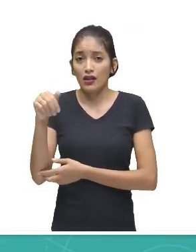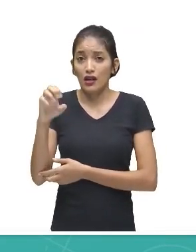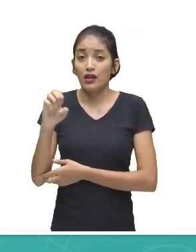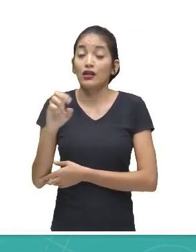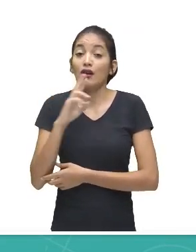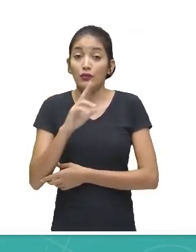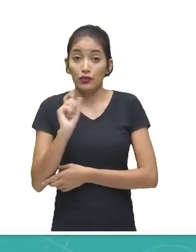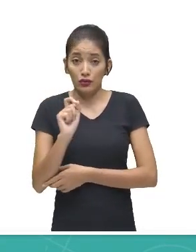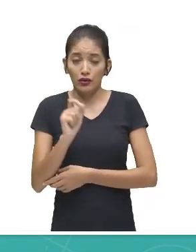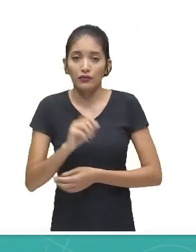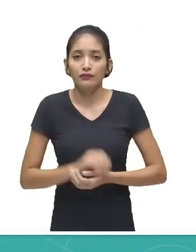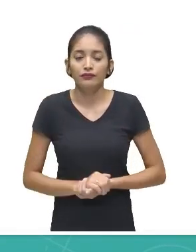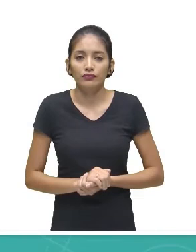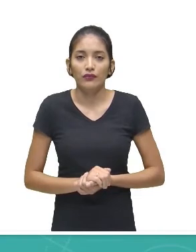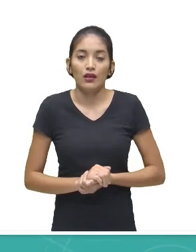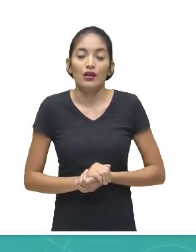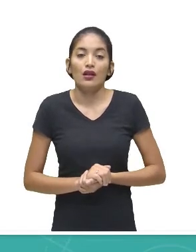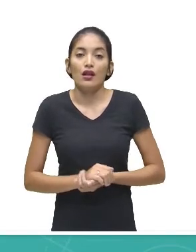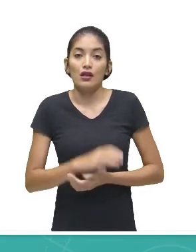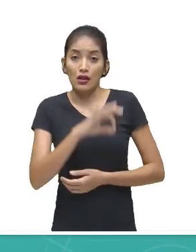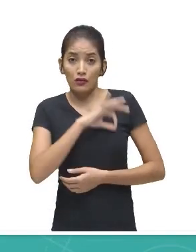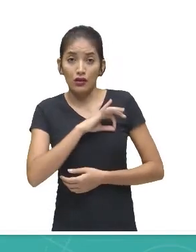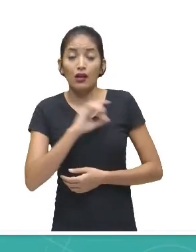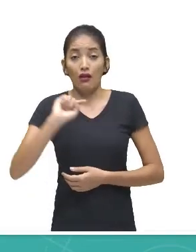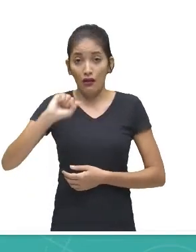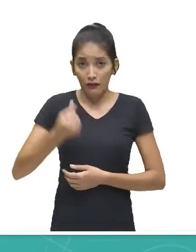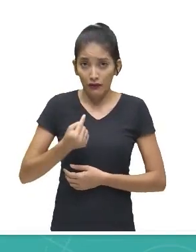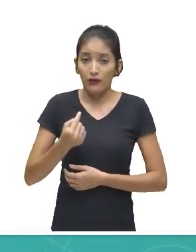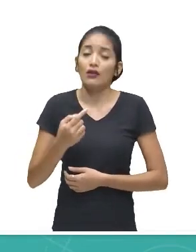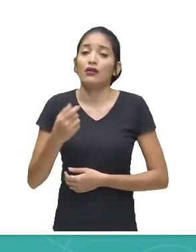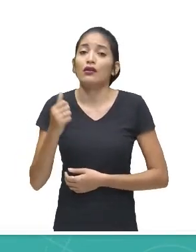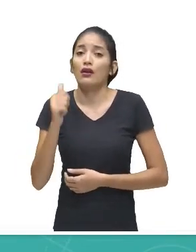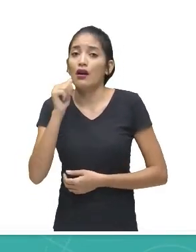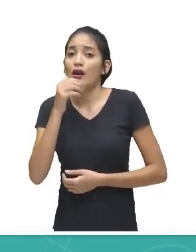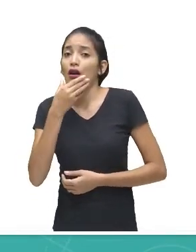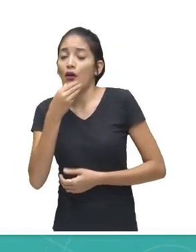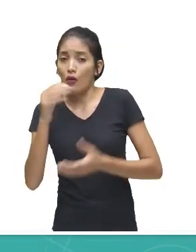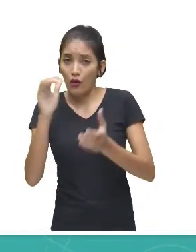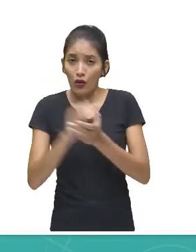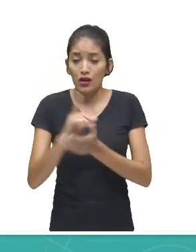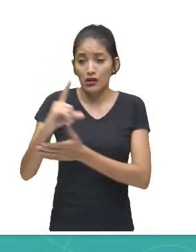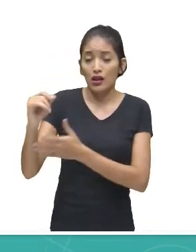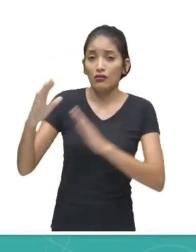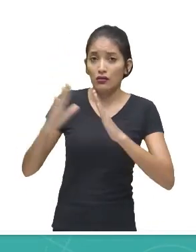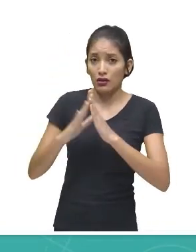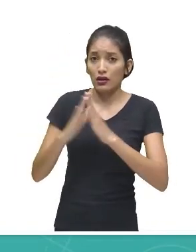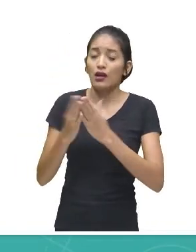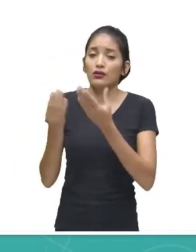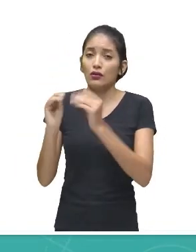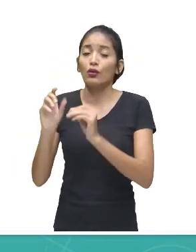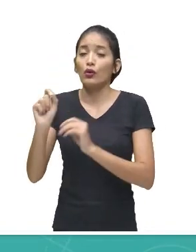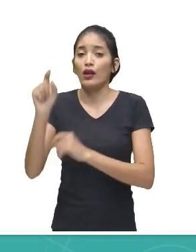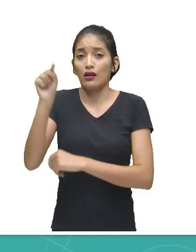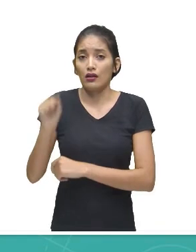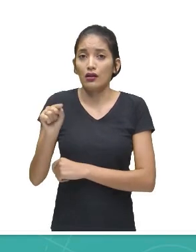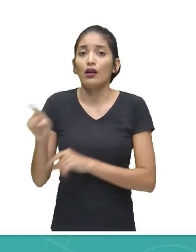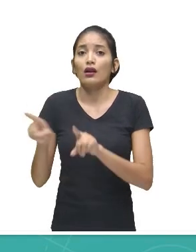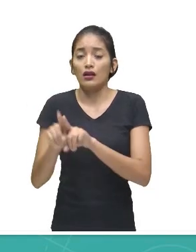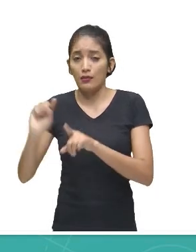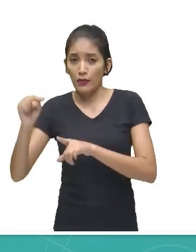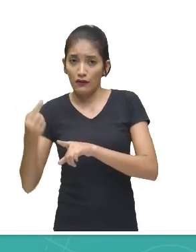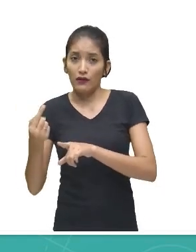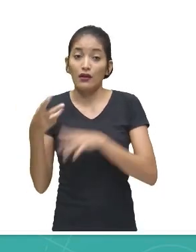respondeu: seu delegado, vírgula, meu marido saiu de casa. Ela colocou uma exclamação e uma vírgula ao mesmo